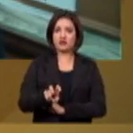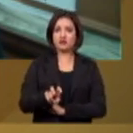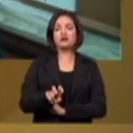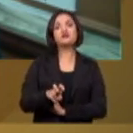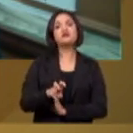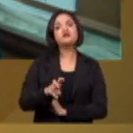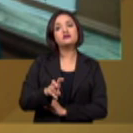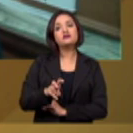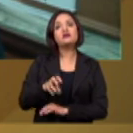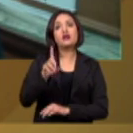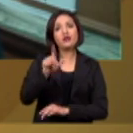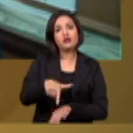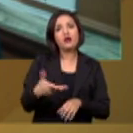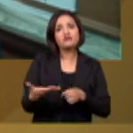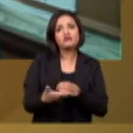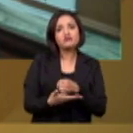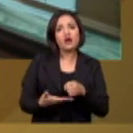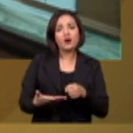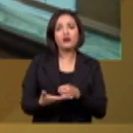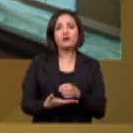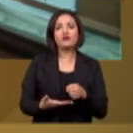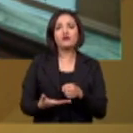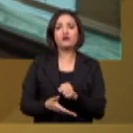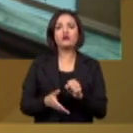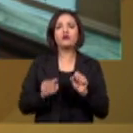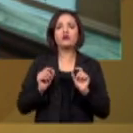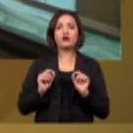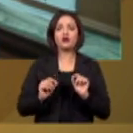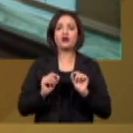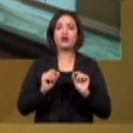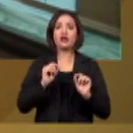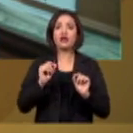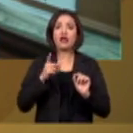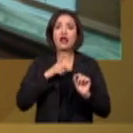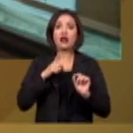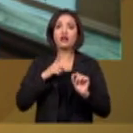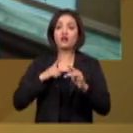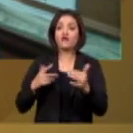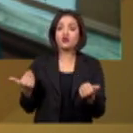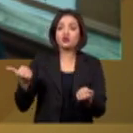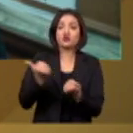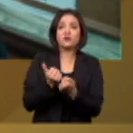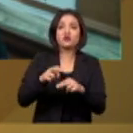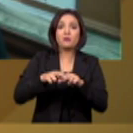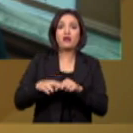da ciência ela por isso comentada pela